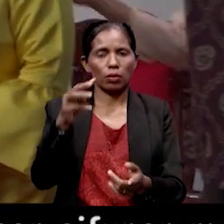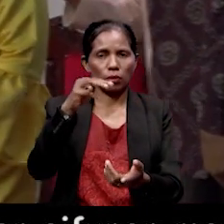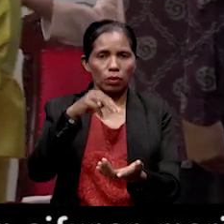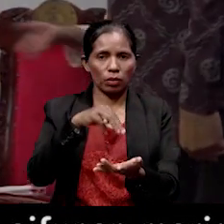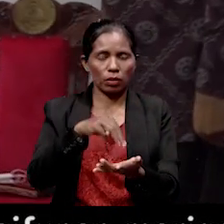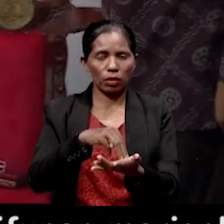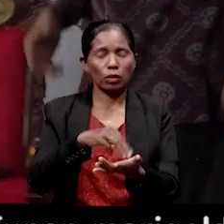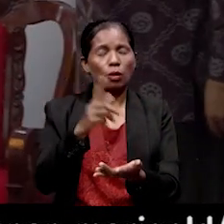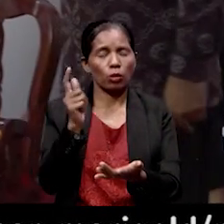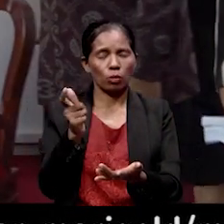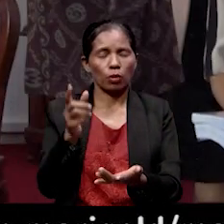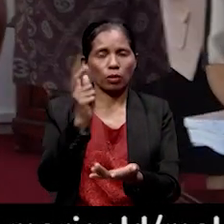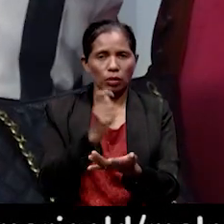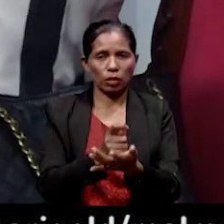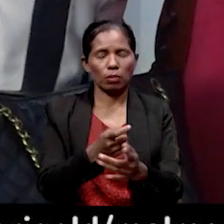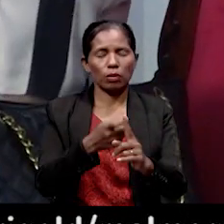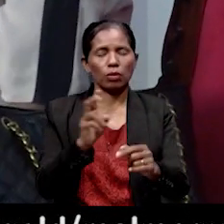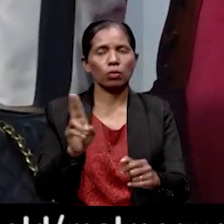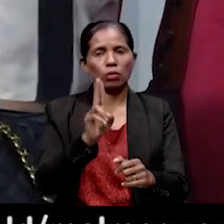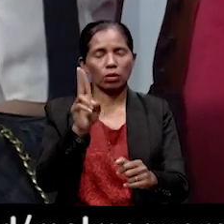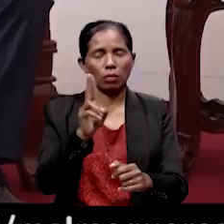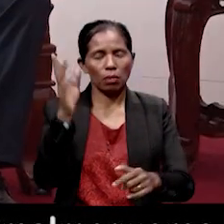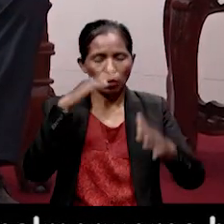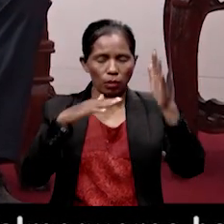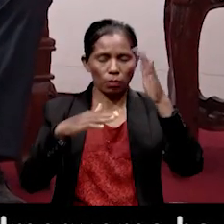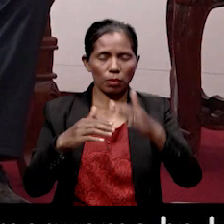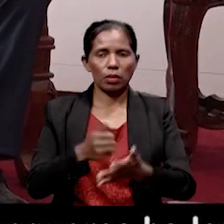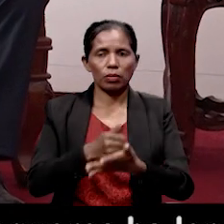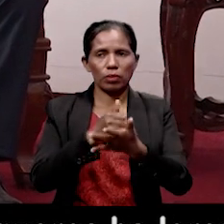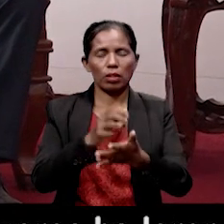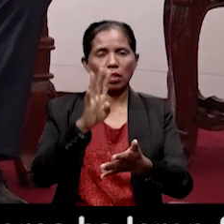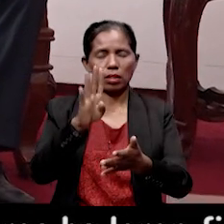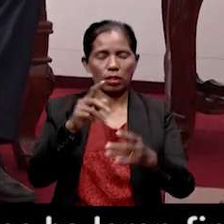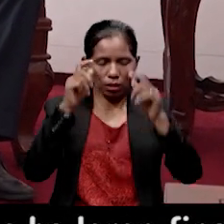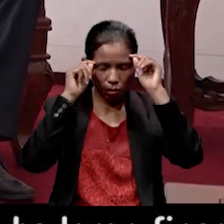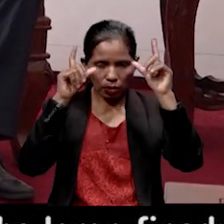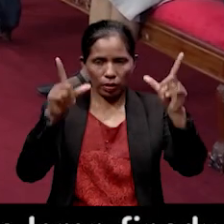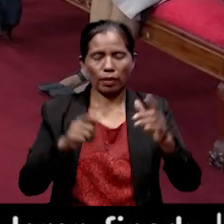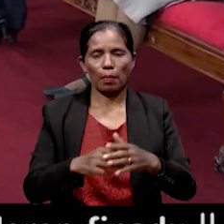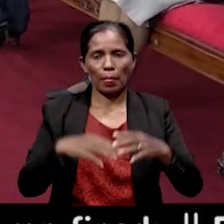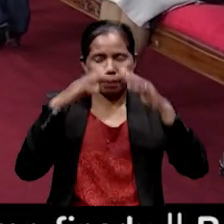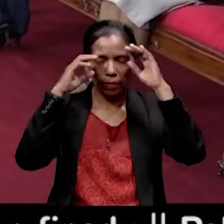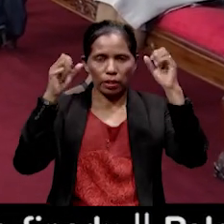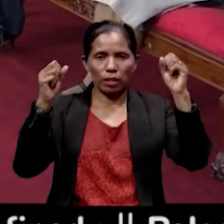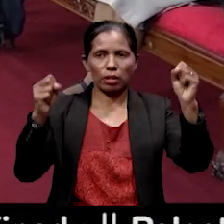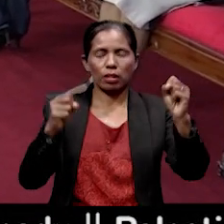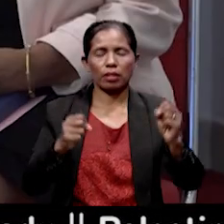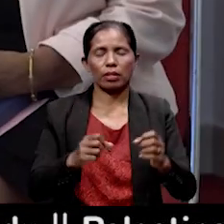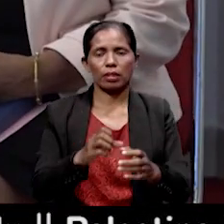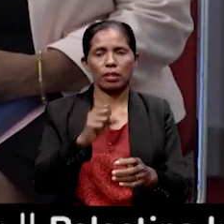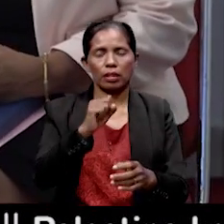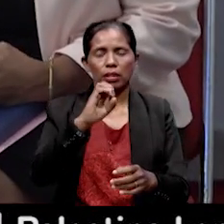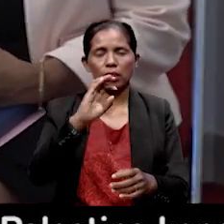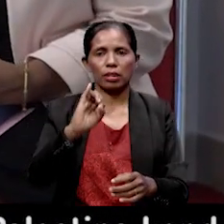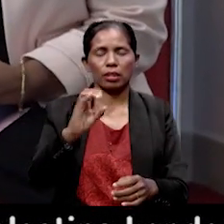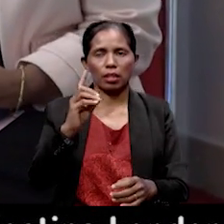governo China, hori utiliza ba problema social hat iha Timor-Leste. Esposa presidente República Cidália López